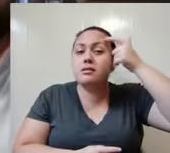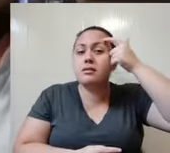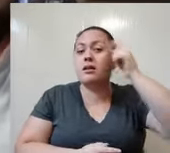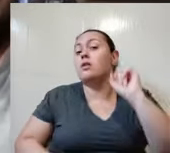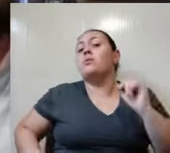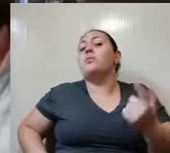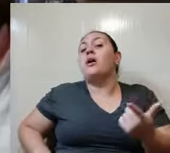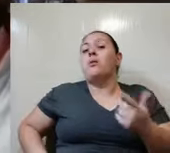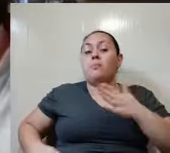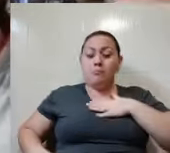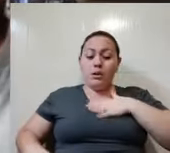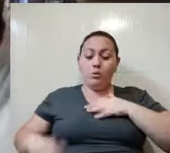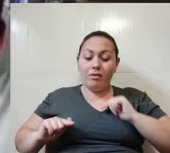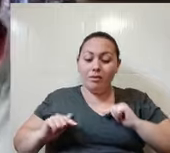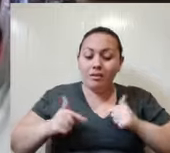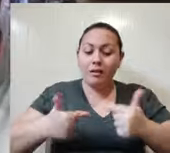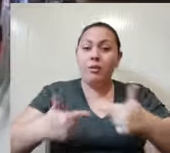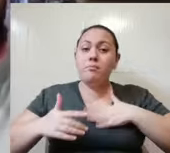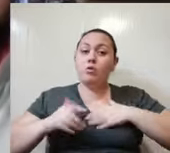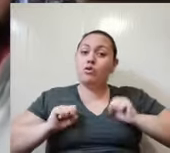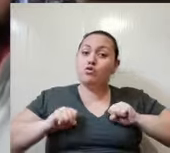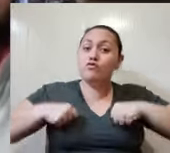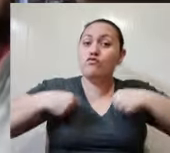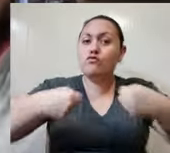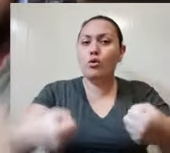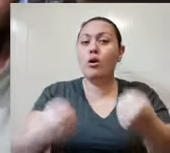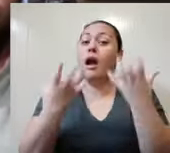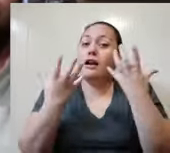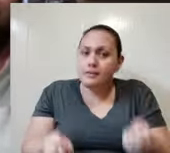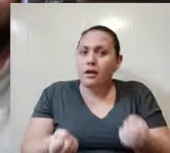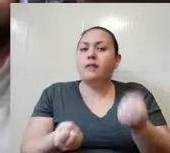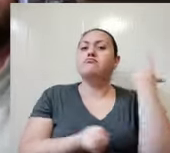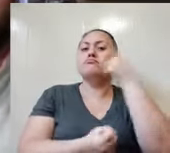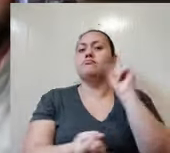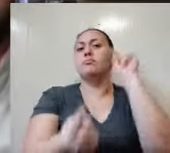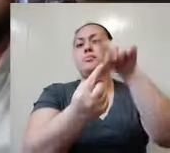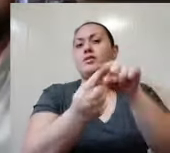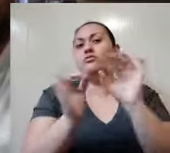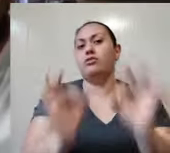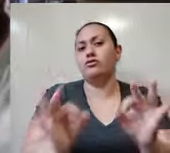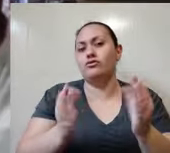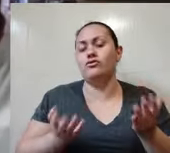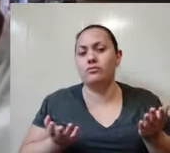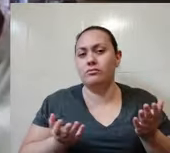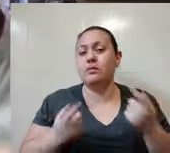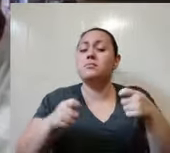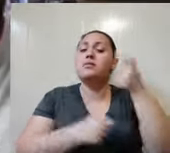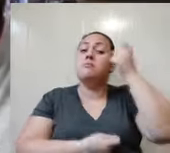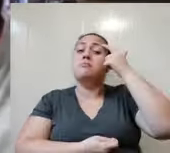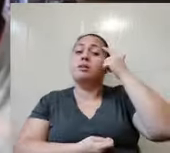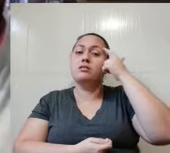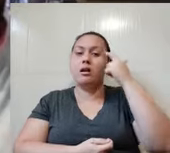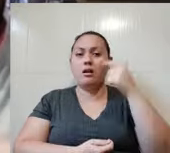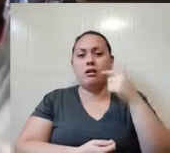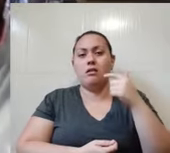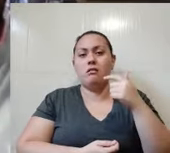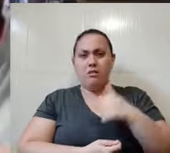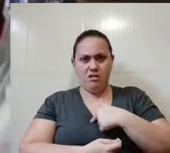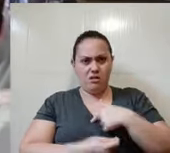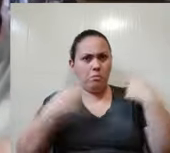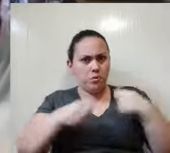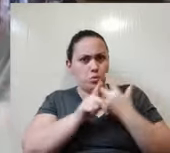a pagar para alcançar certos objetivos. E, nesse ponto, poder pensar o quão bem